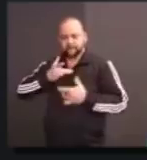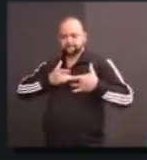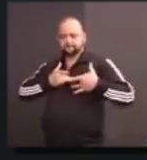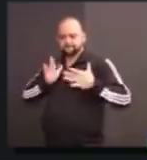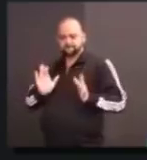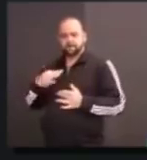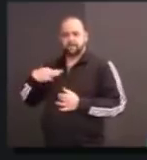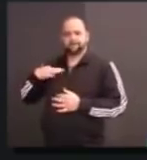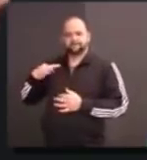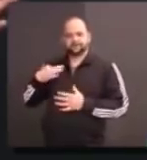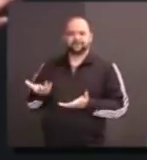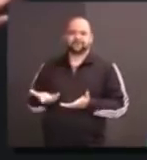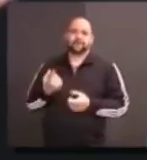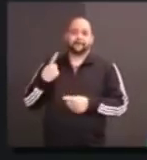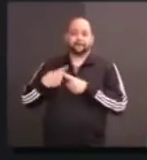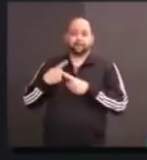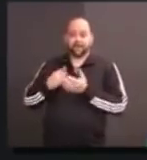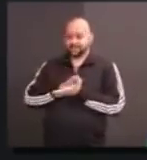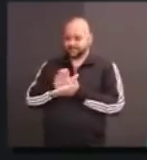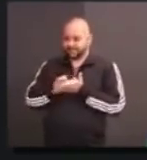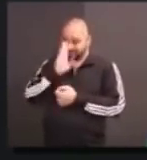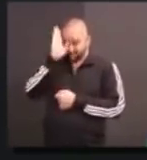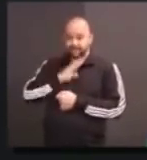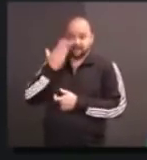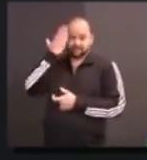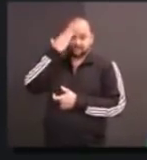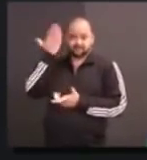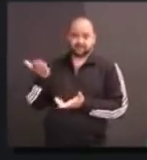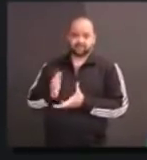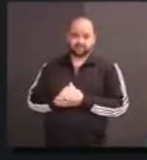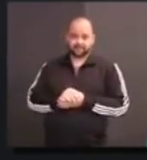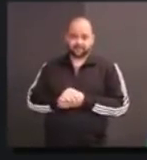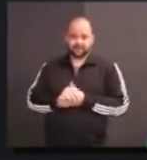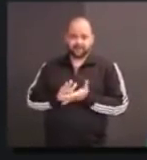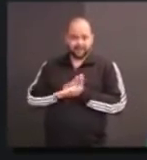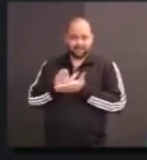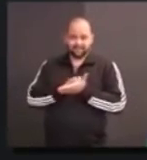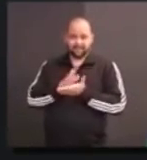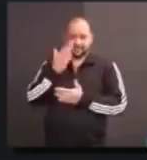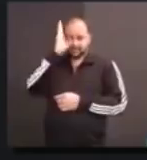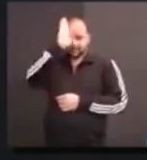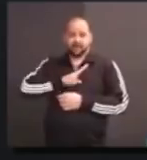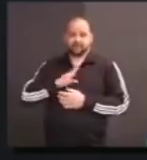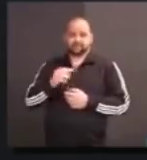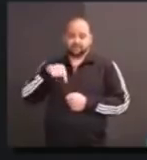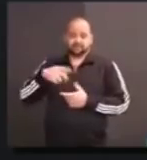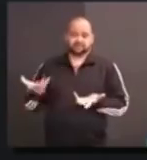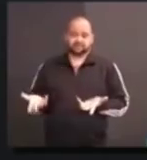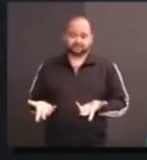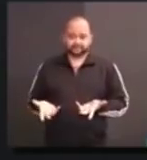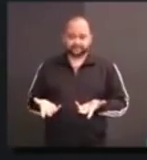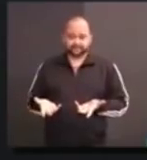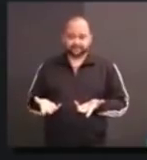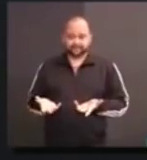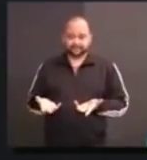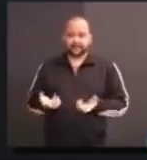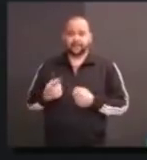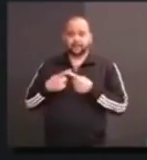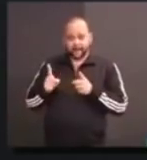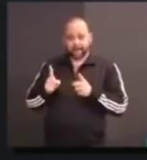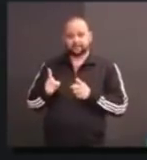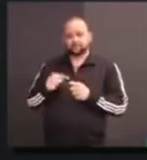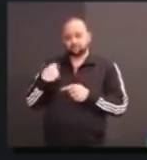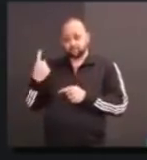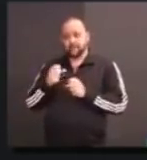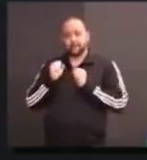porque nada é de graça, nós sabemos que nada é de graça. Mas nós podemos colocar